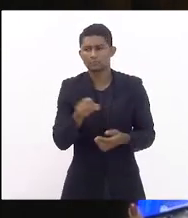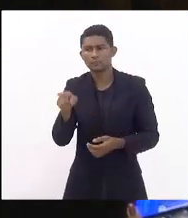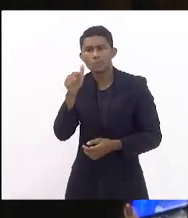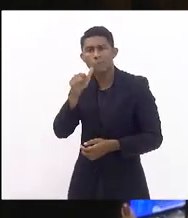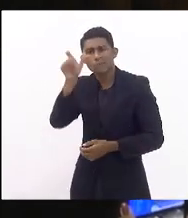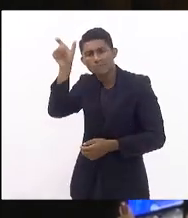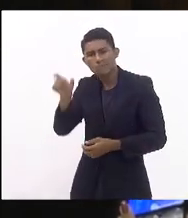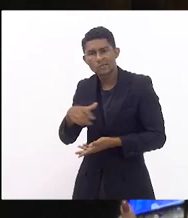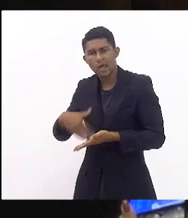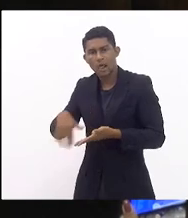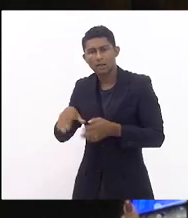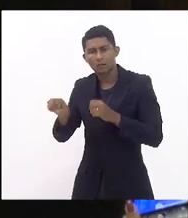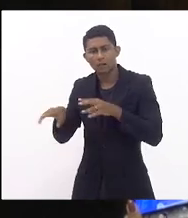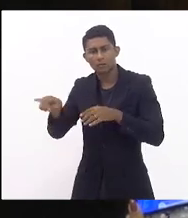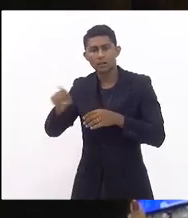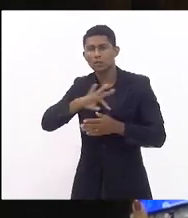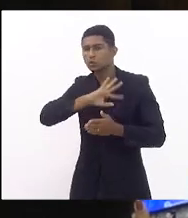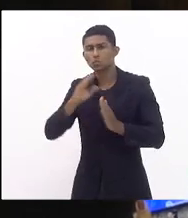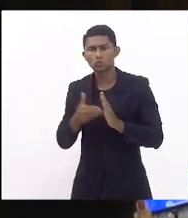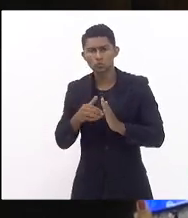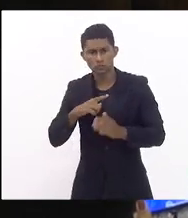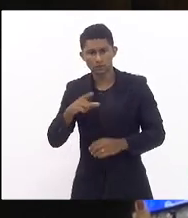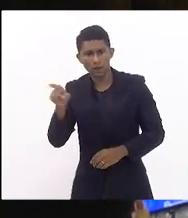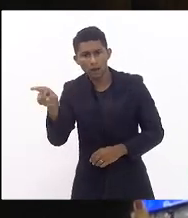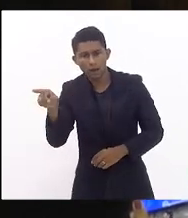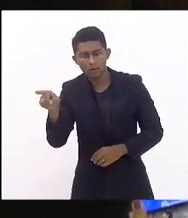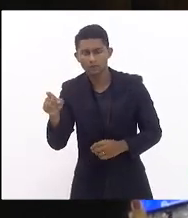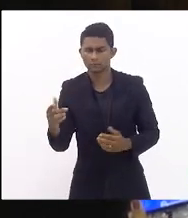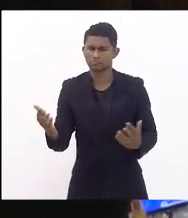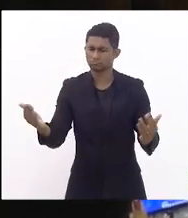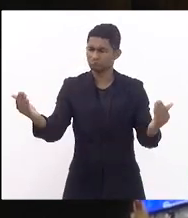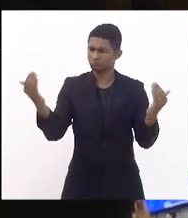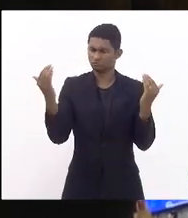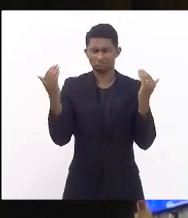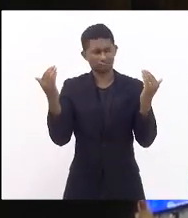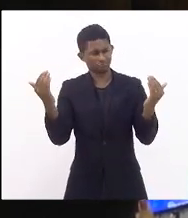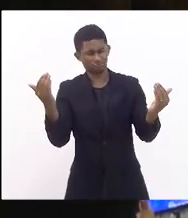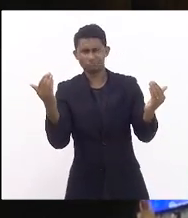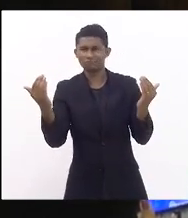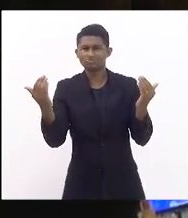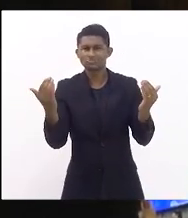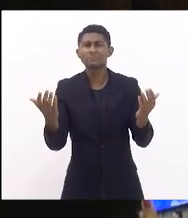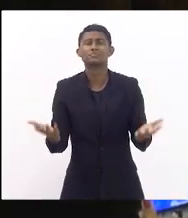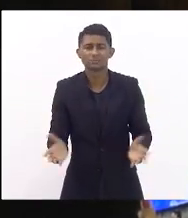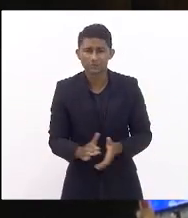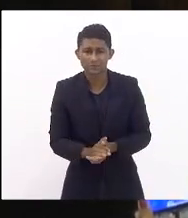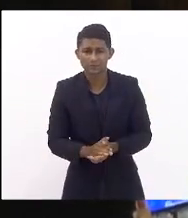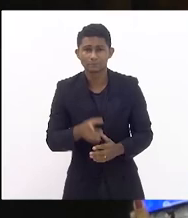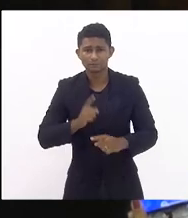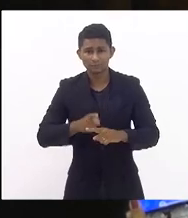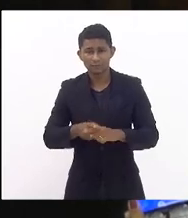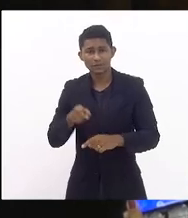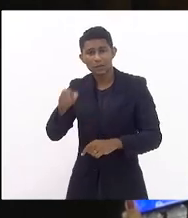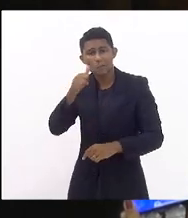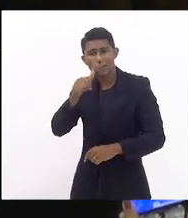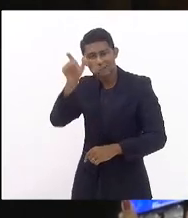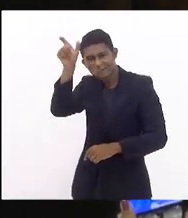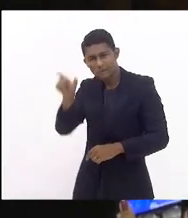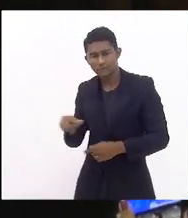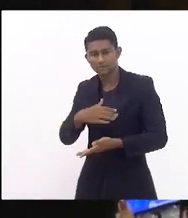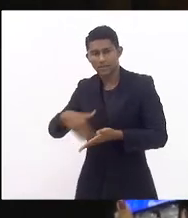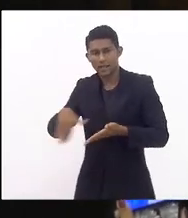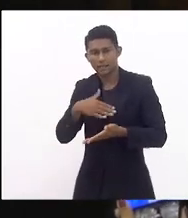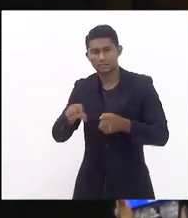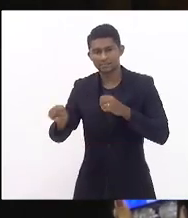tudo? Porque é inadmissível, deputada Marta Rocha. O gabinete onde estava a secretária, a